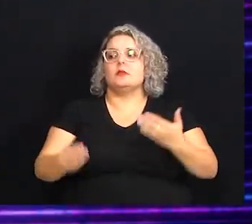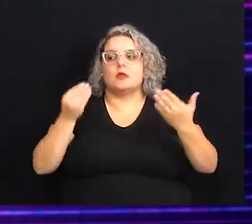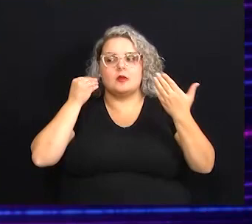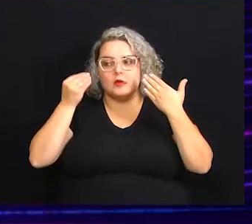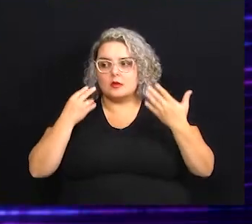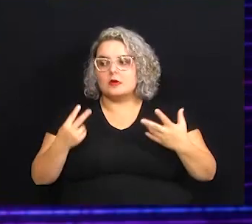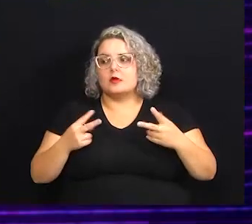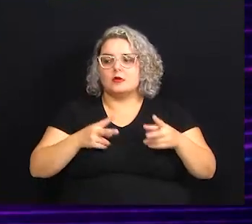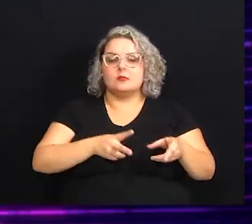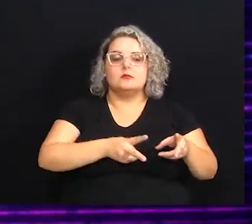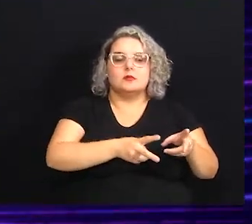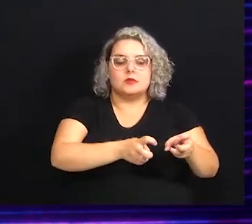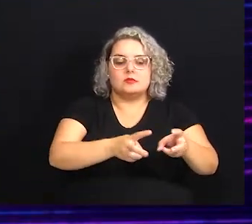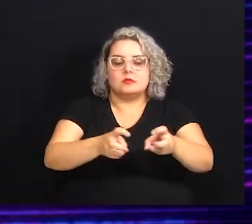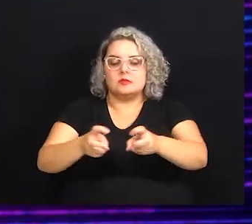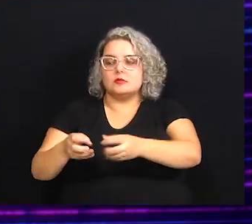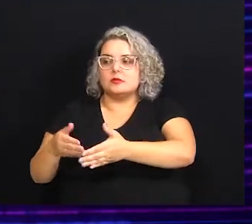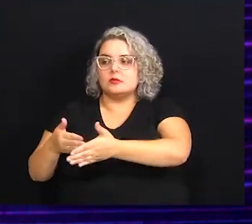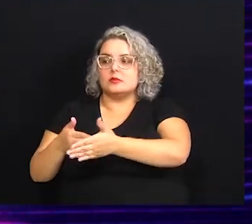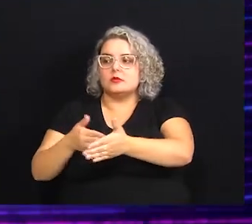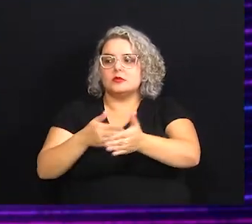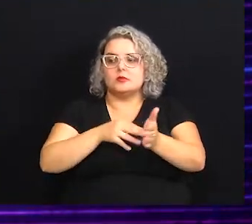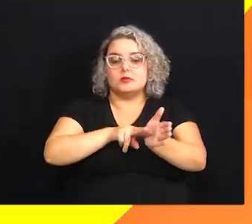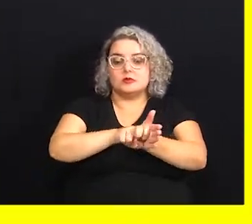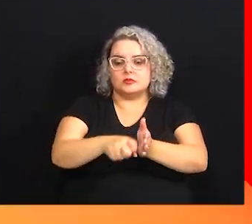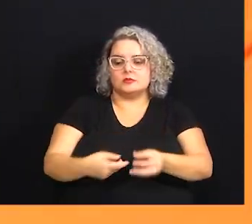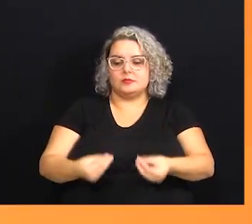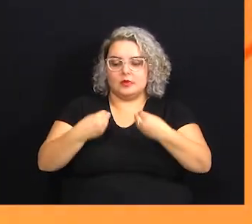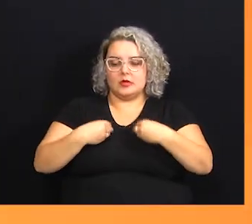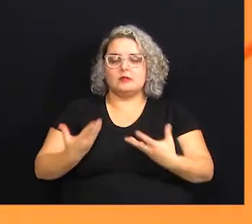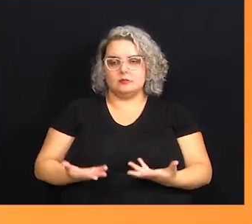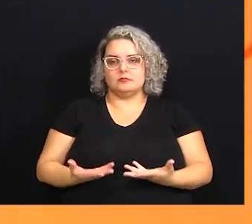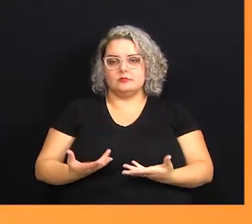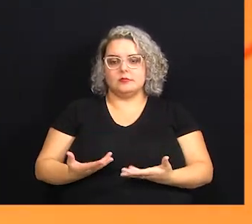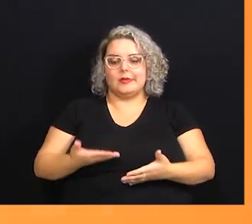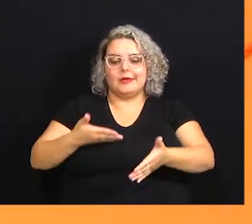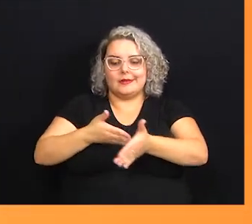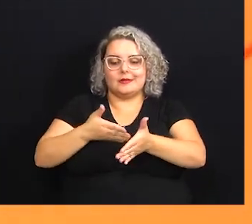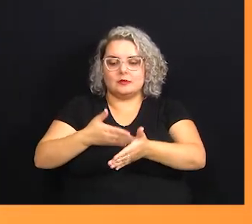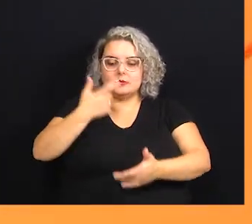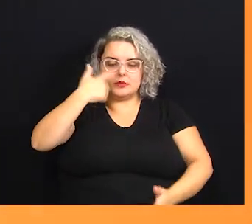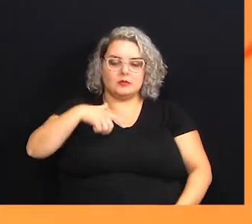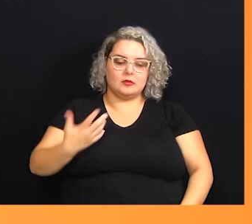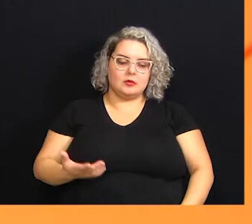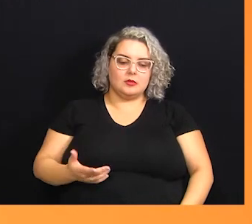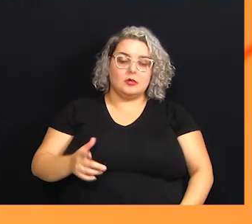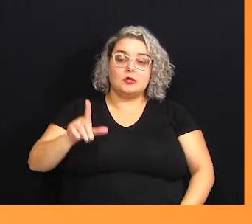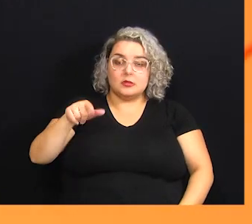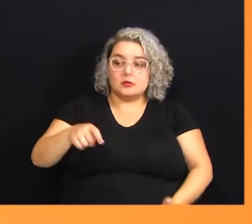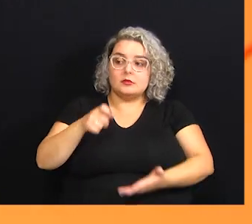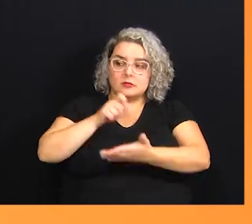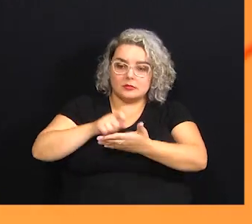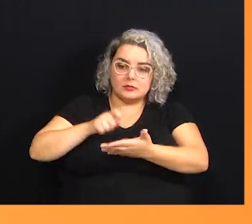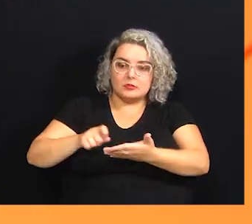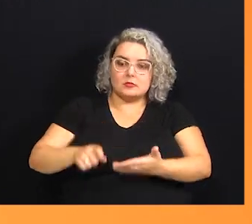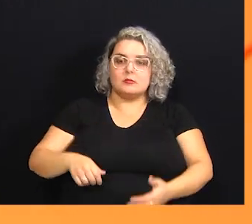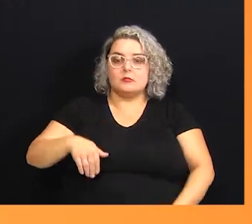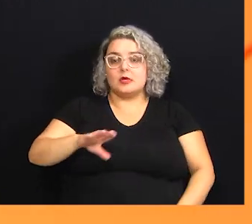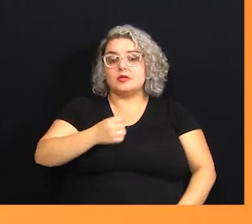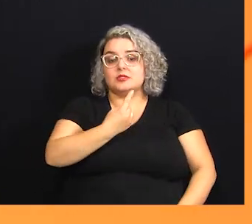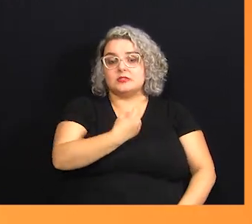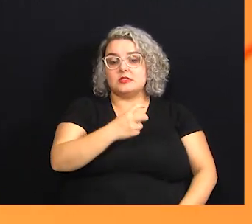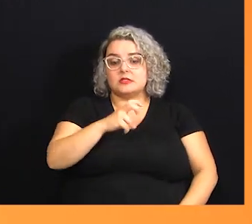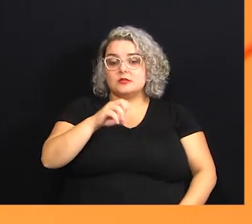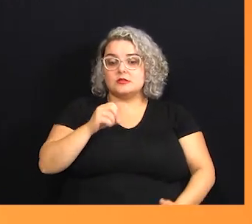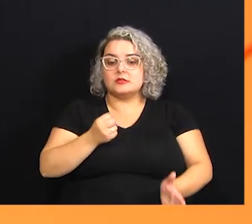me conhecendo e percebendo as limitações que o diagnóstico tinha sobre mim mesmo. E só depois de escrever mais de 150 páginas do